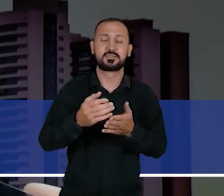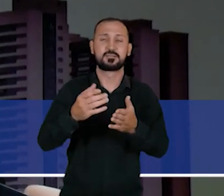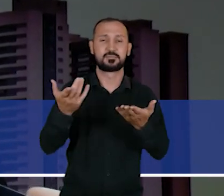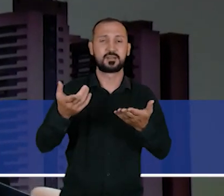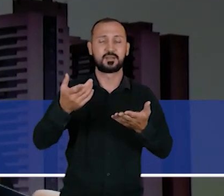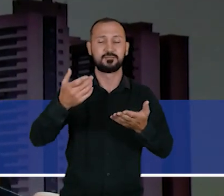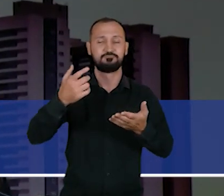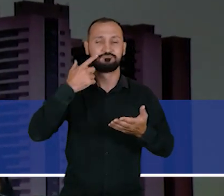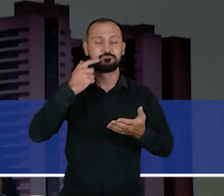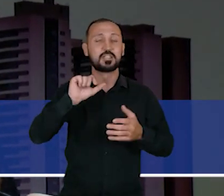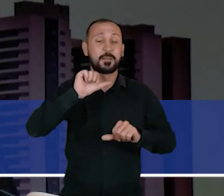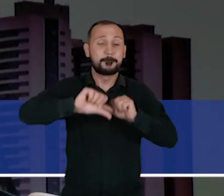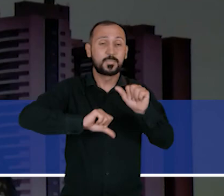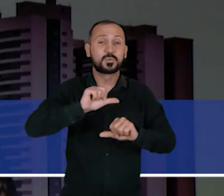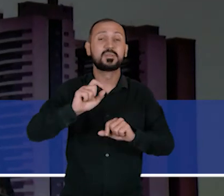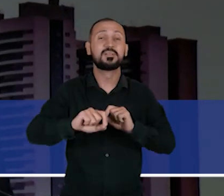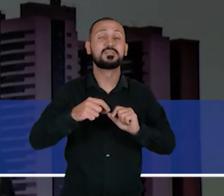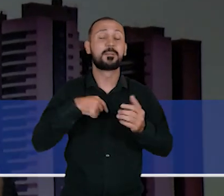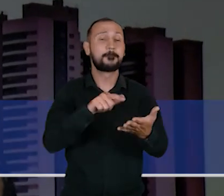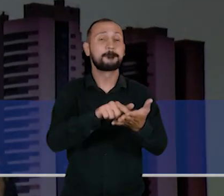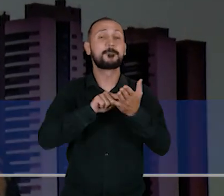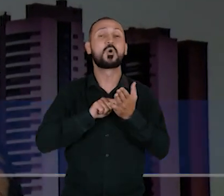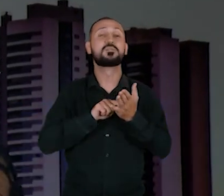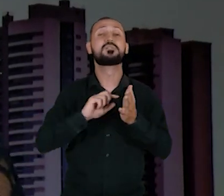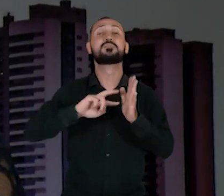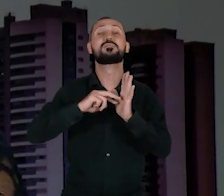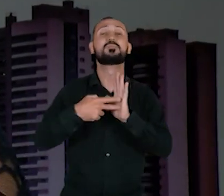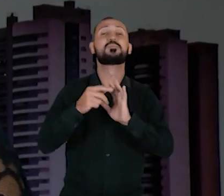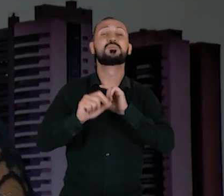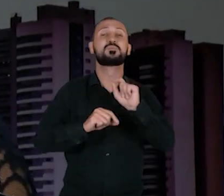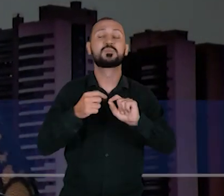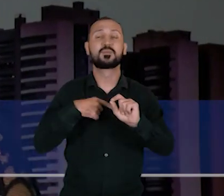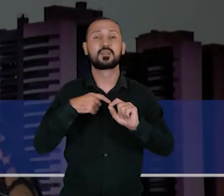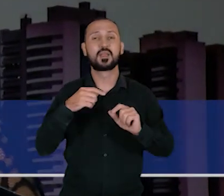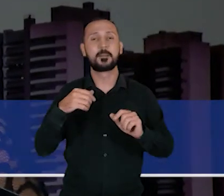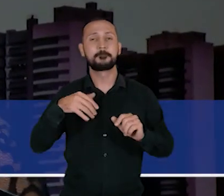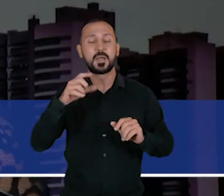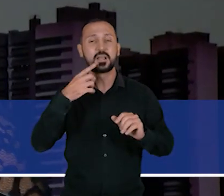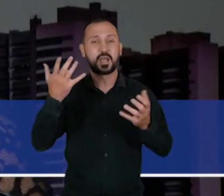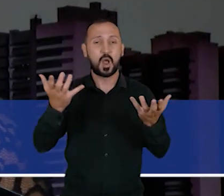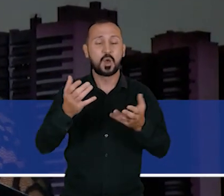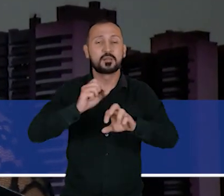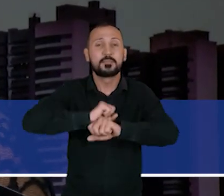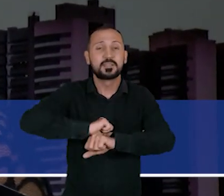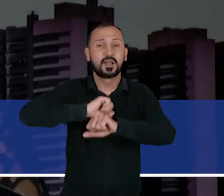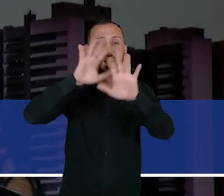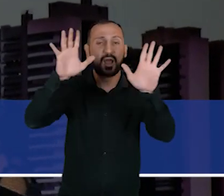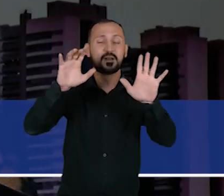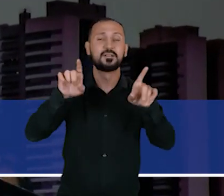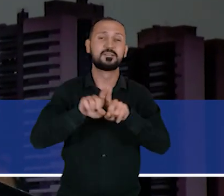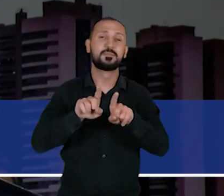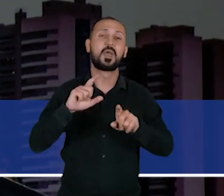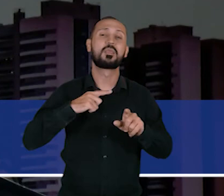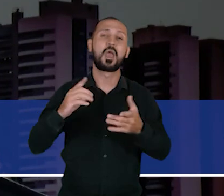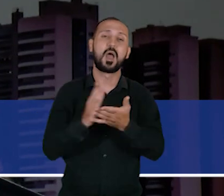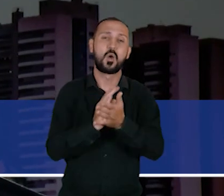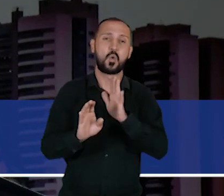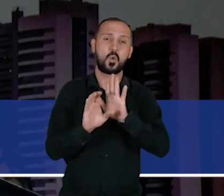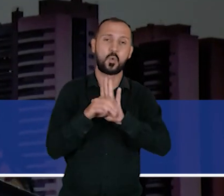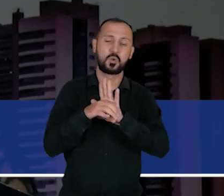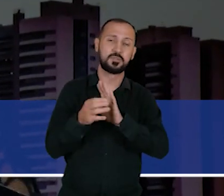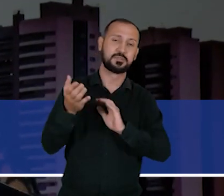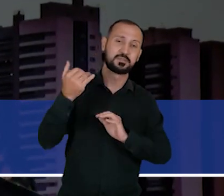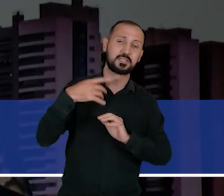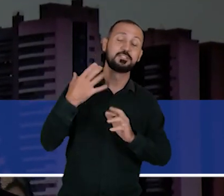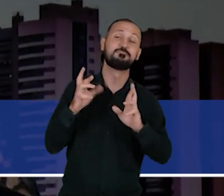Brasileiro, as alterações promovidas, ela representa para nós uma maior clareza e ela traz